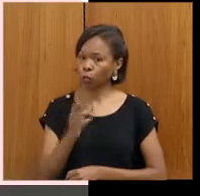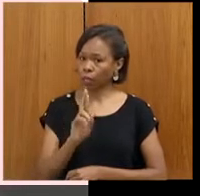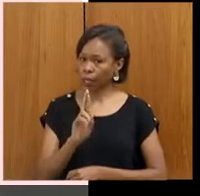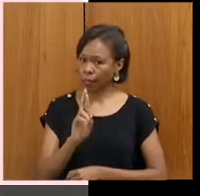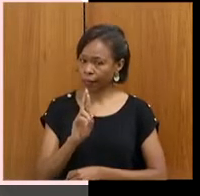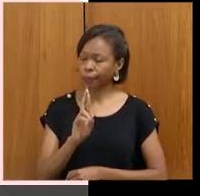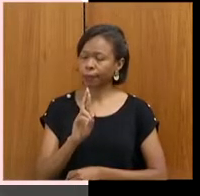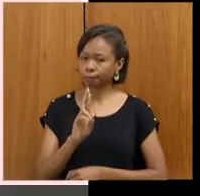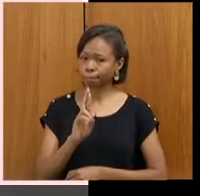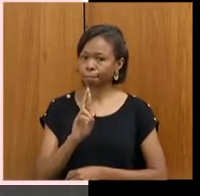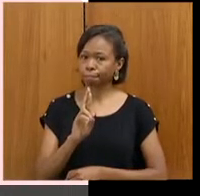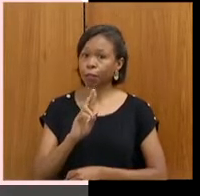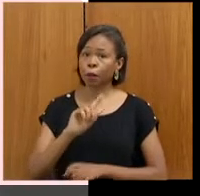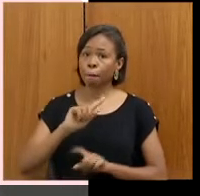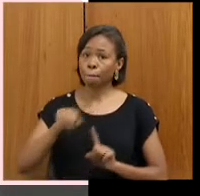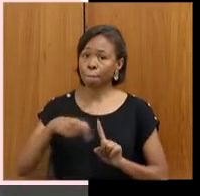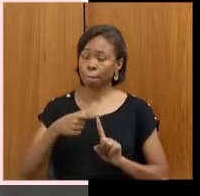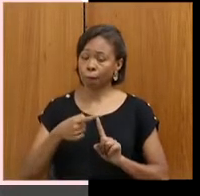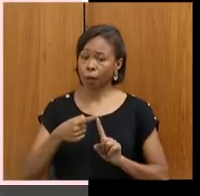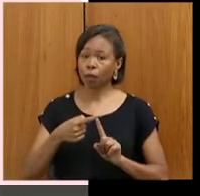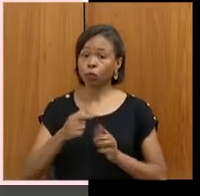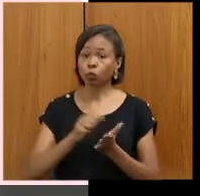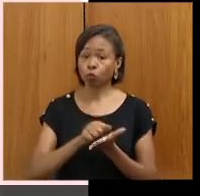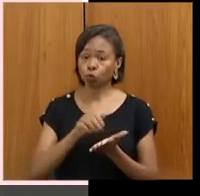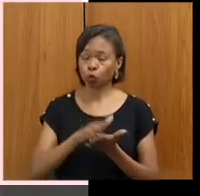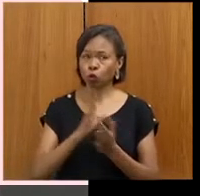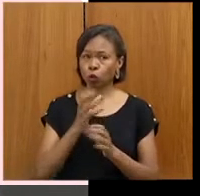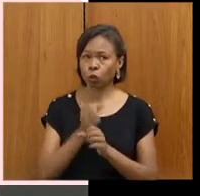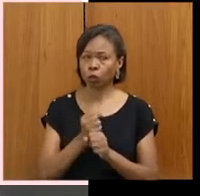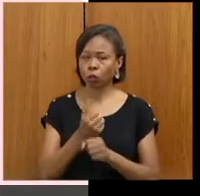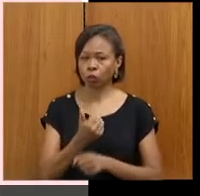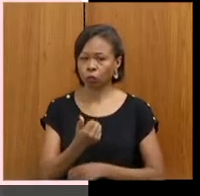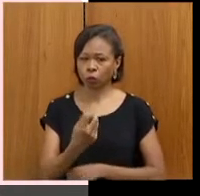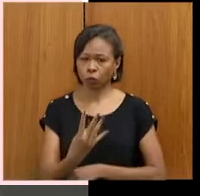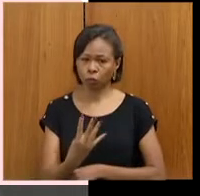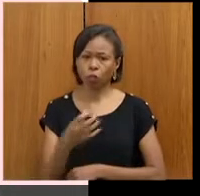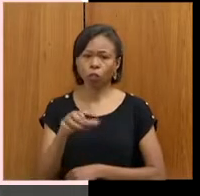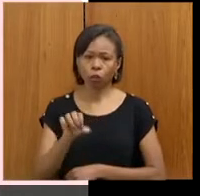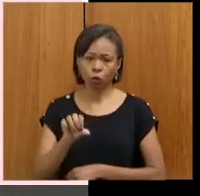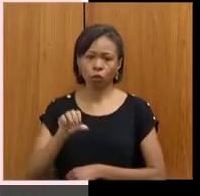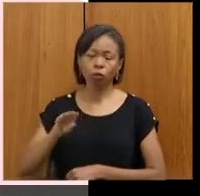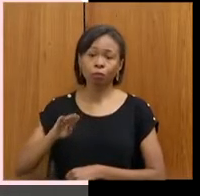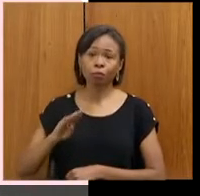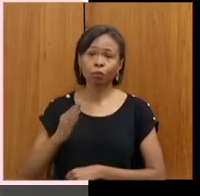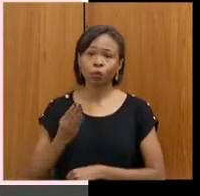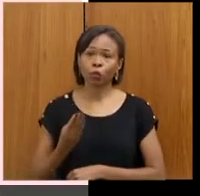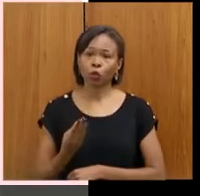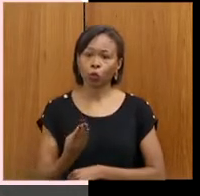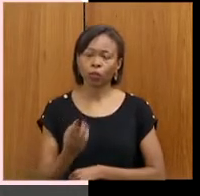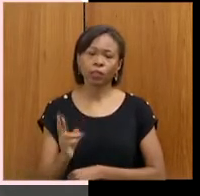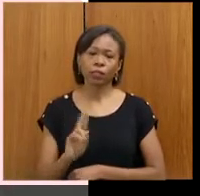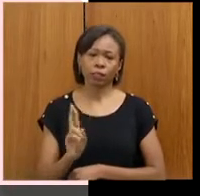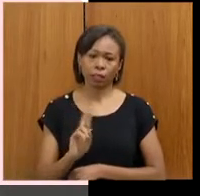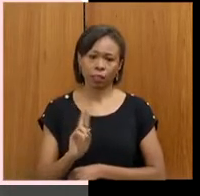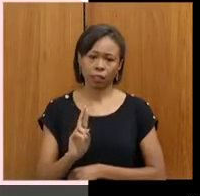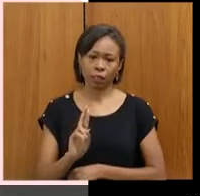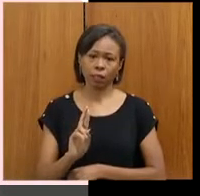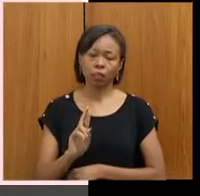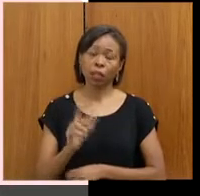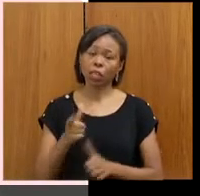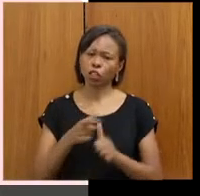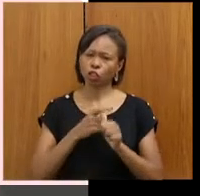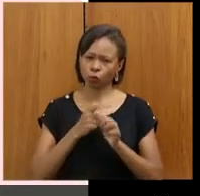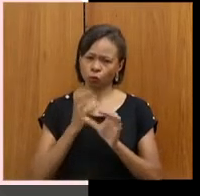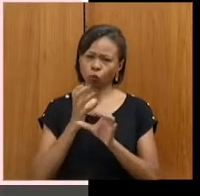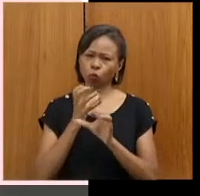de mora e multa e eu fazendo um total de 149 é bilhões de reais com relação a dívida